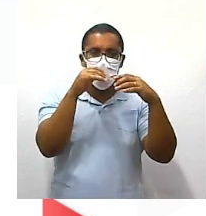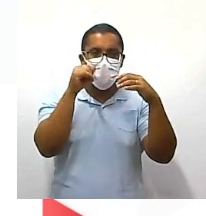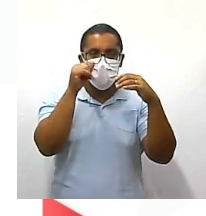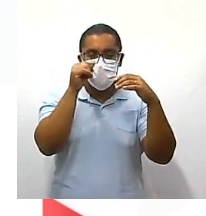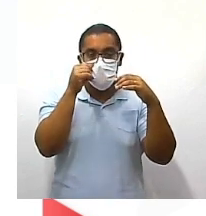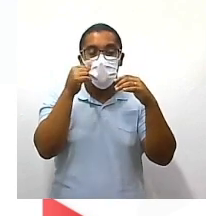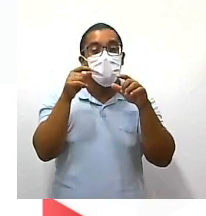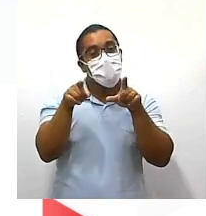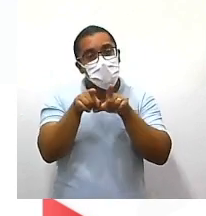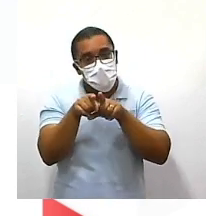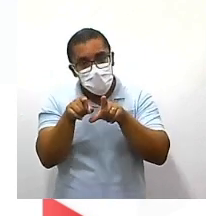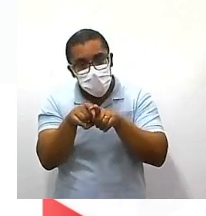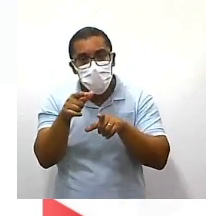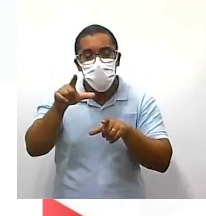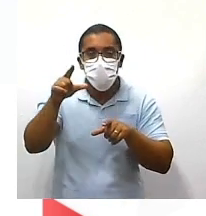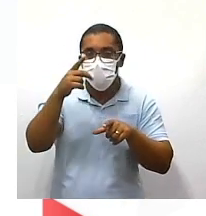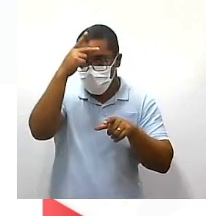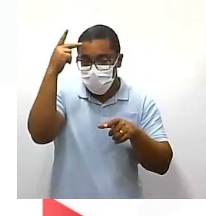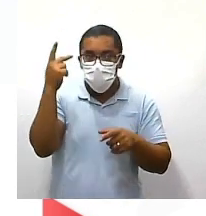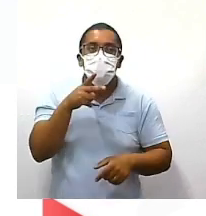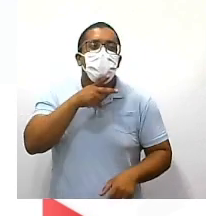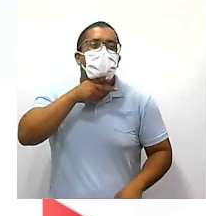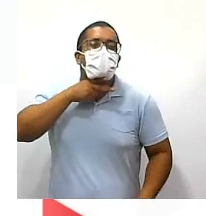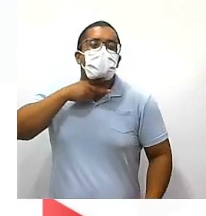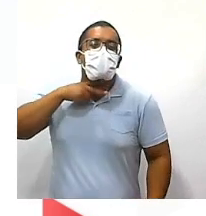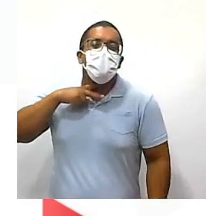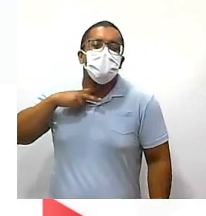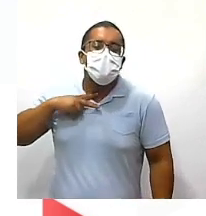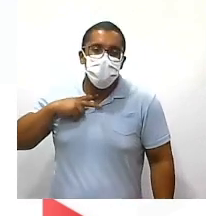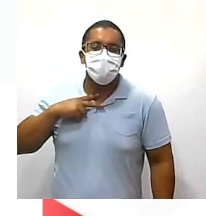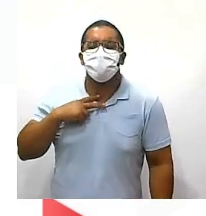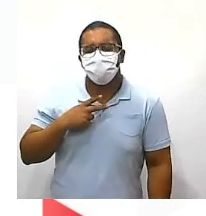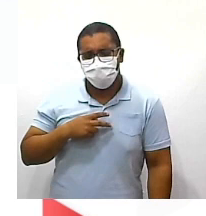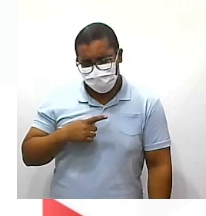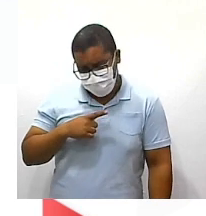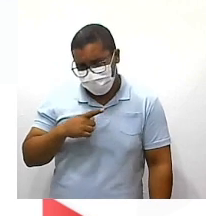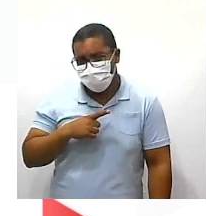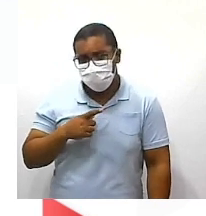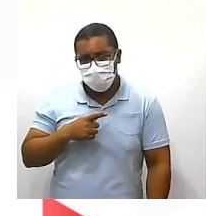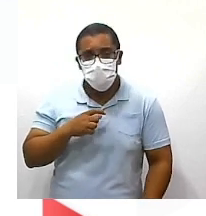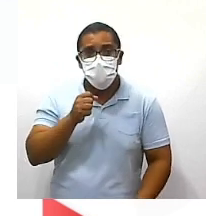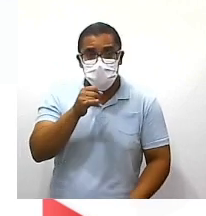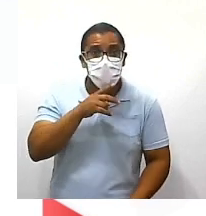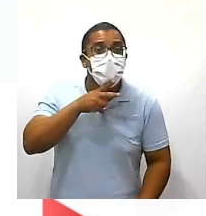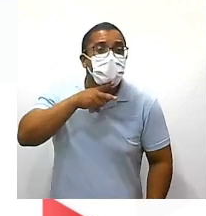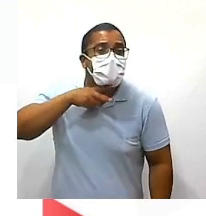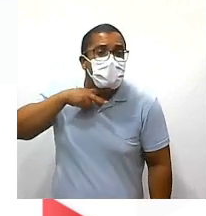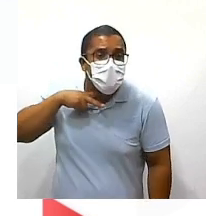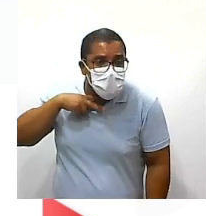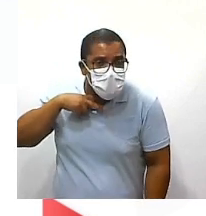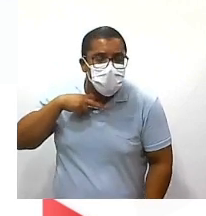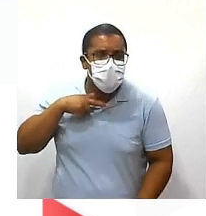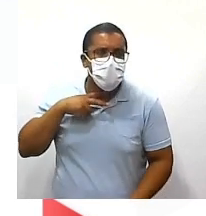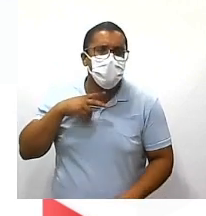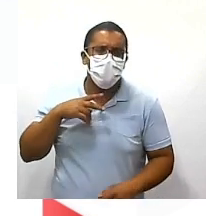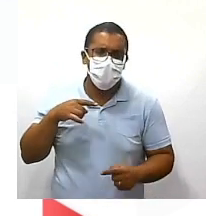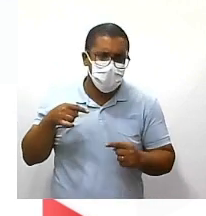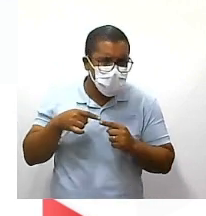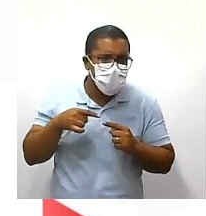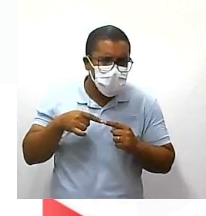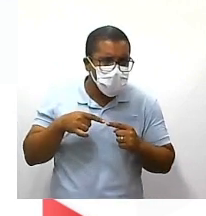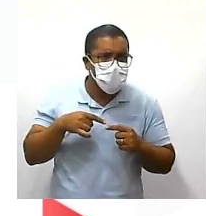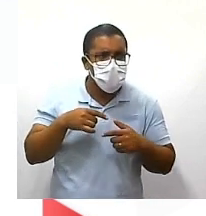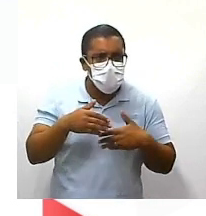dos psicoativos. O desenvolvimento aí dessa dependência, ele pode ser visto como parte do processo